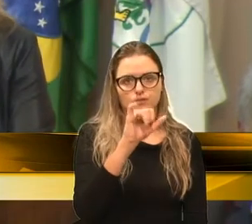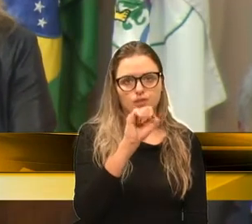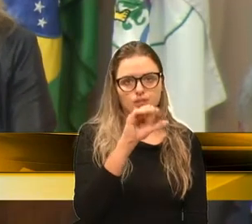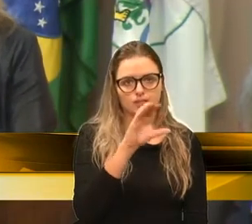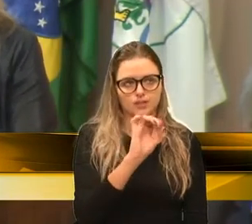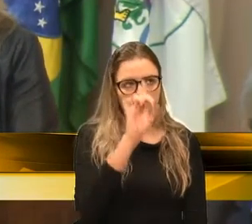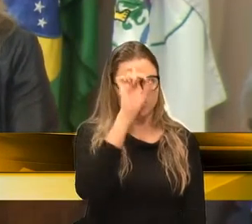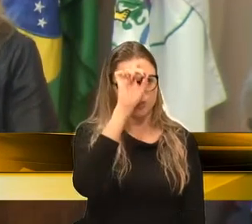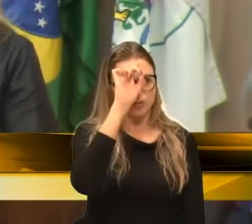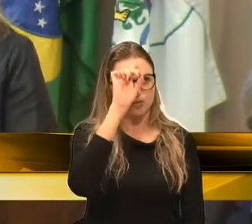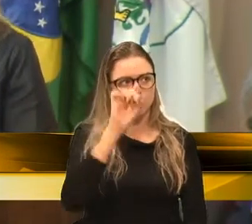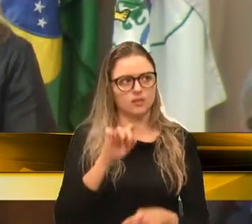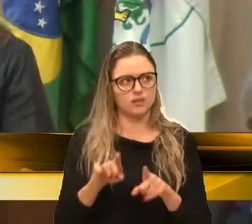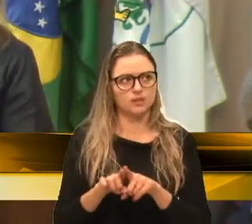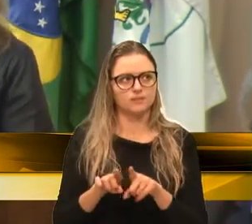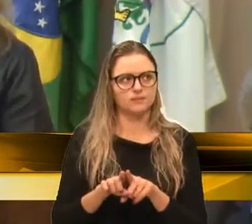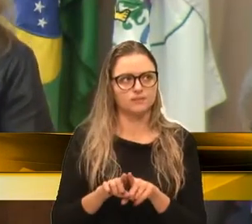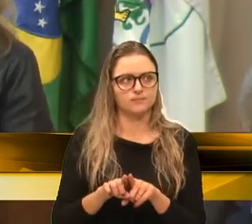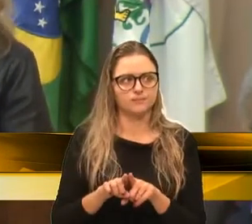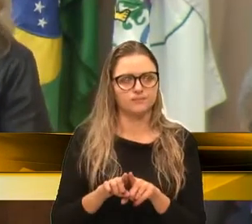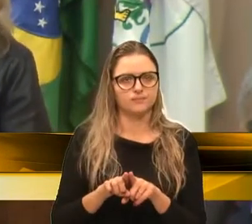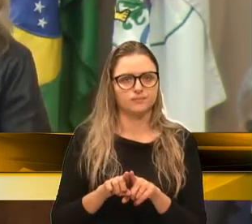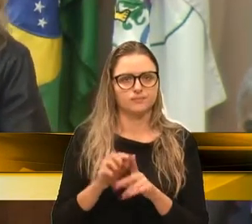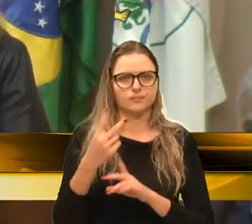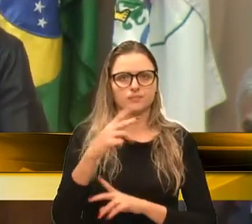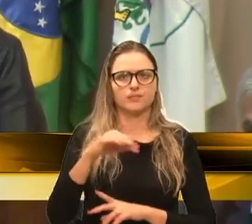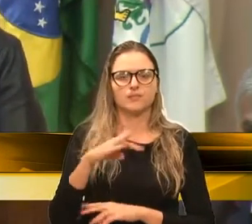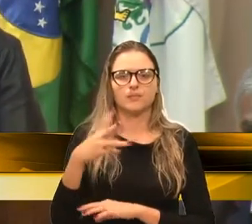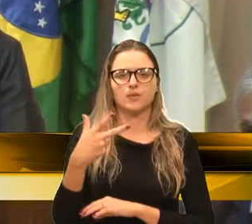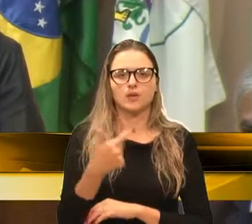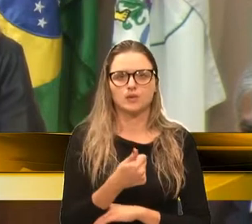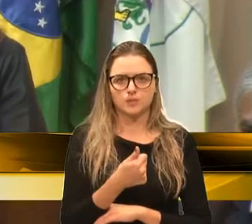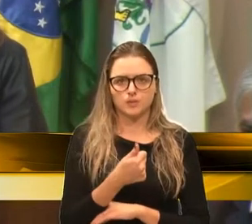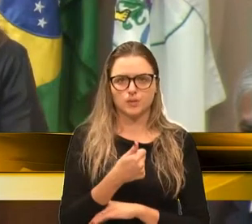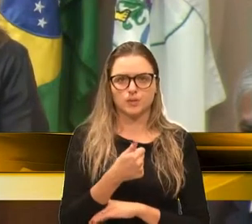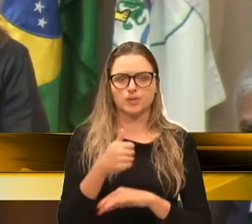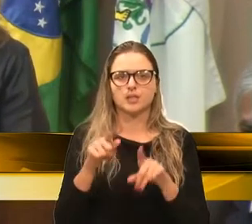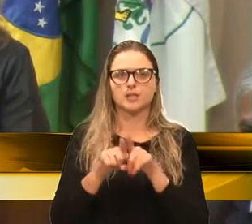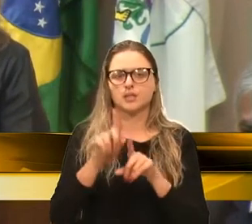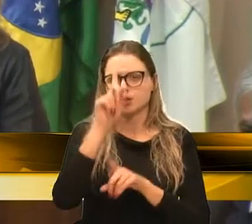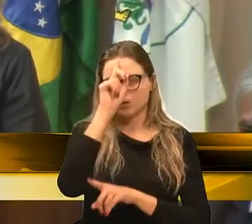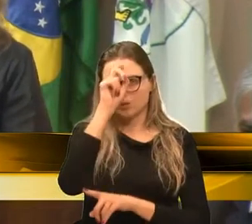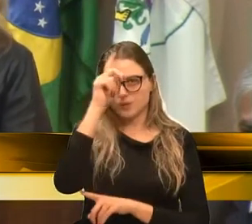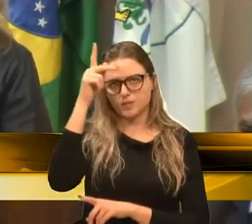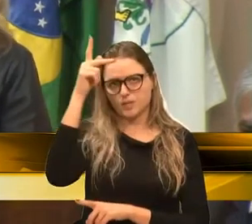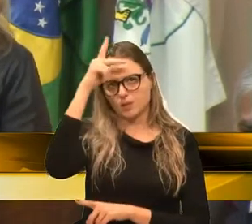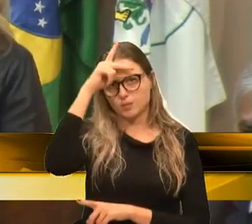Hospital Geral é um total de 2 milhões e o Hospital Pompeia,